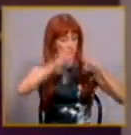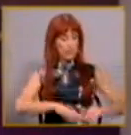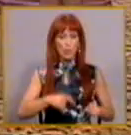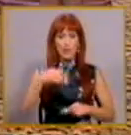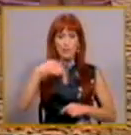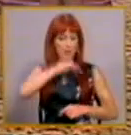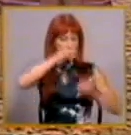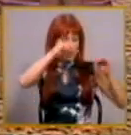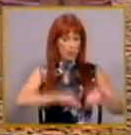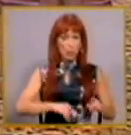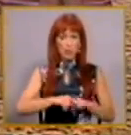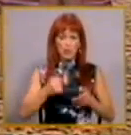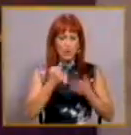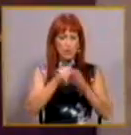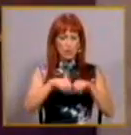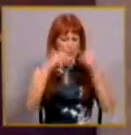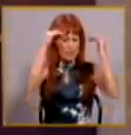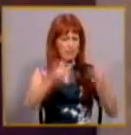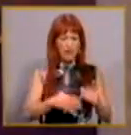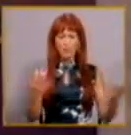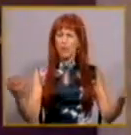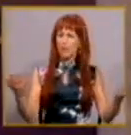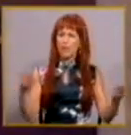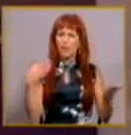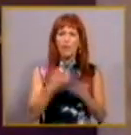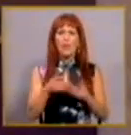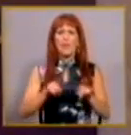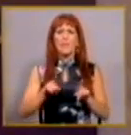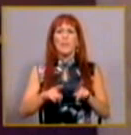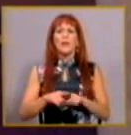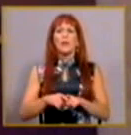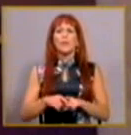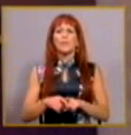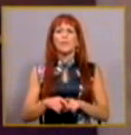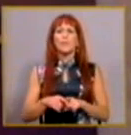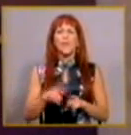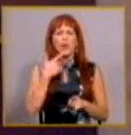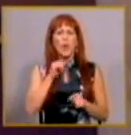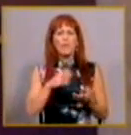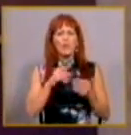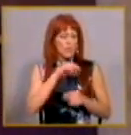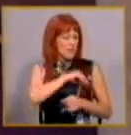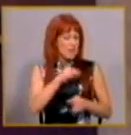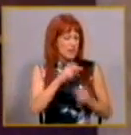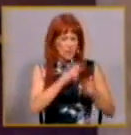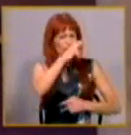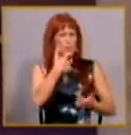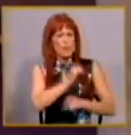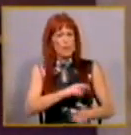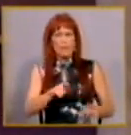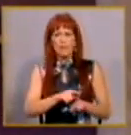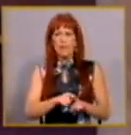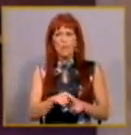nas pensões, diminuição do apoio social. Ainda agora coloca-se que não é possível aumentar o salário mínimo nacional.